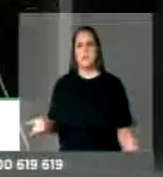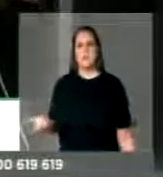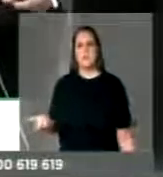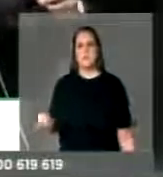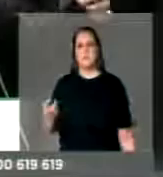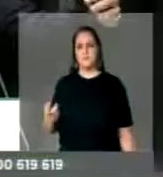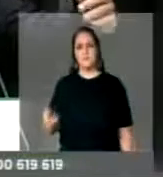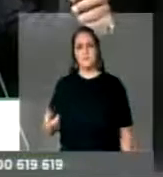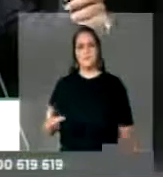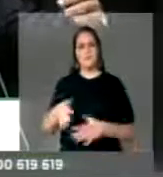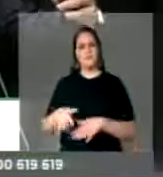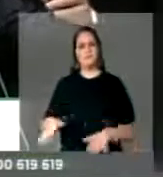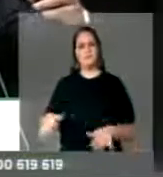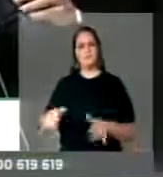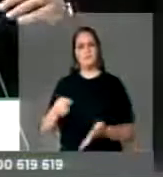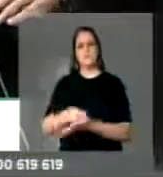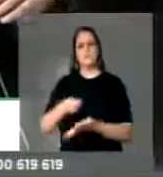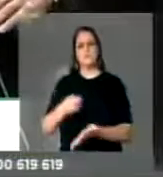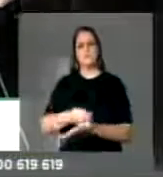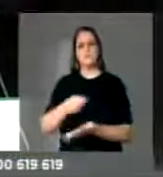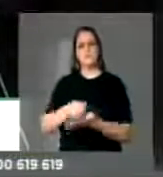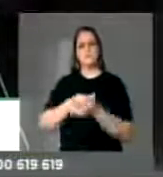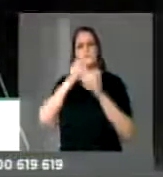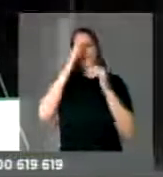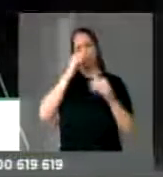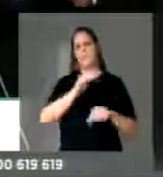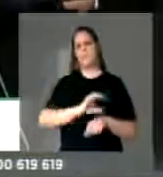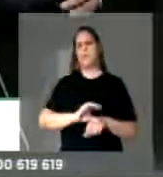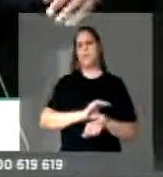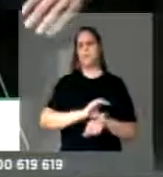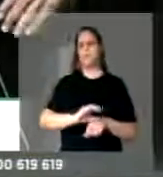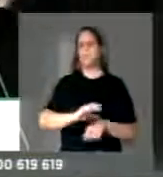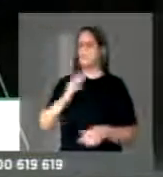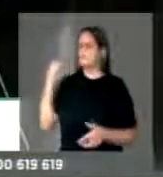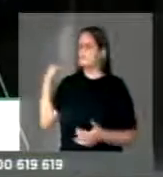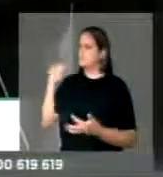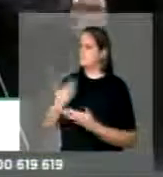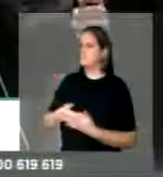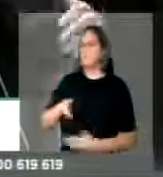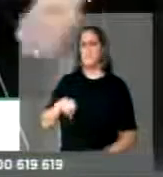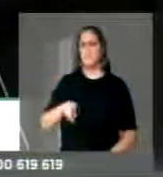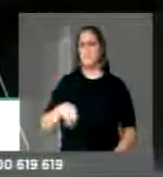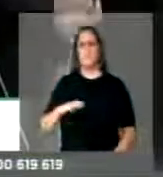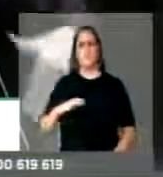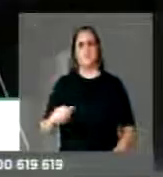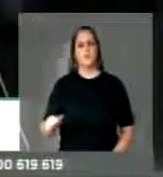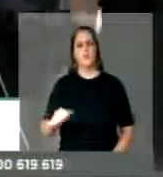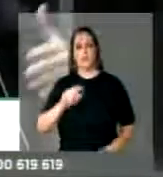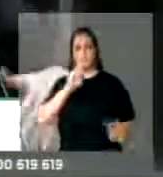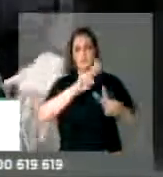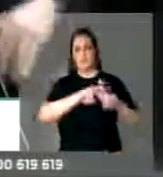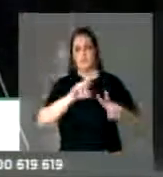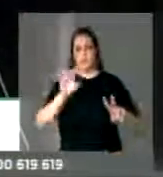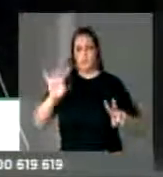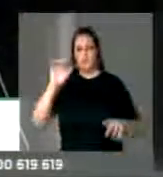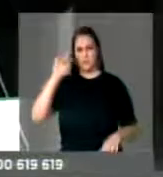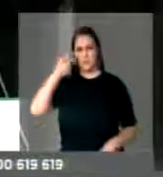história, a Constituição sendo cumprida, as penitenciárias não repletas apenas de negros,